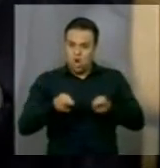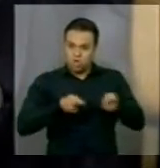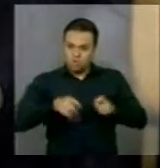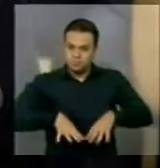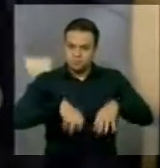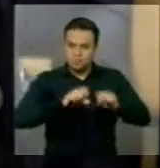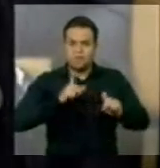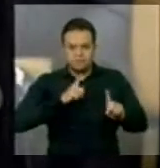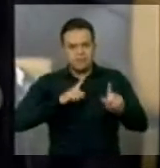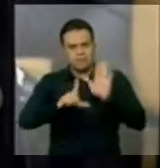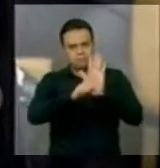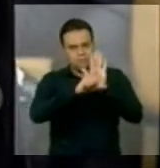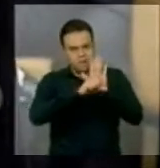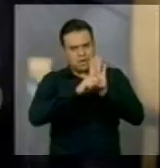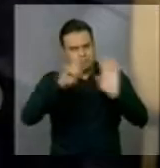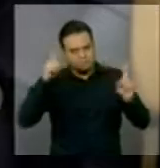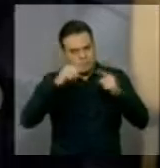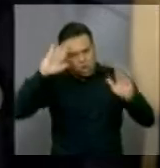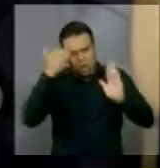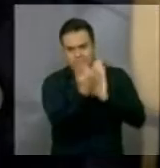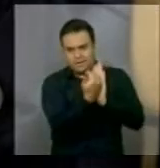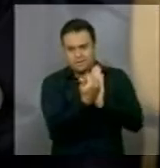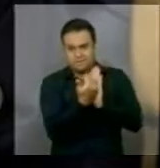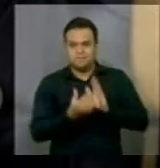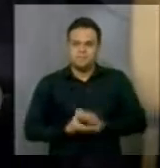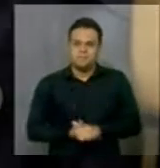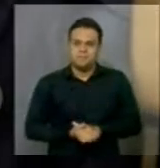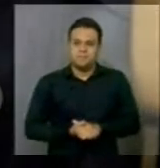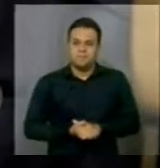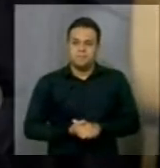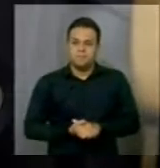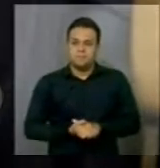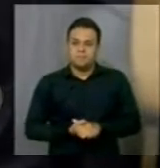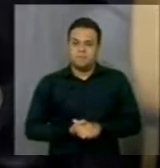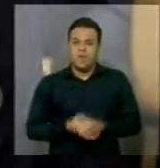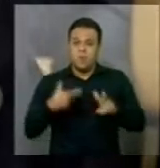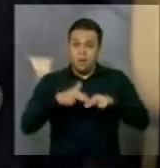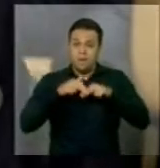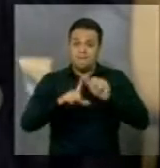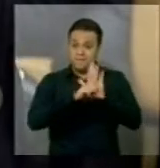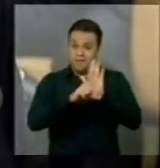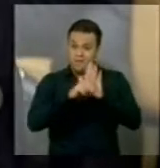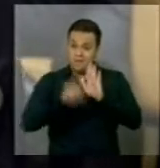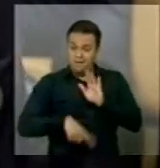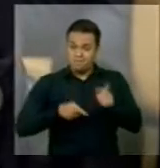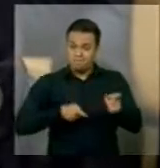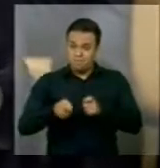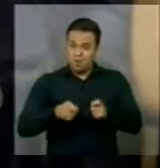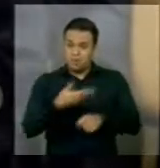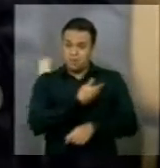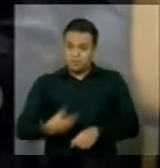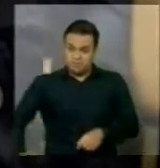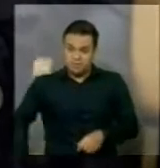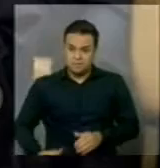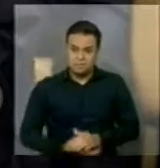condição resolutiva e, portanto, aquela terra, ela pode sim retornar, com base na legislação, ao domínio do Estado.